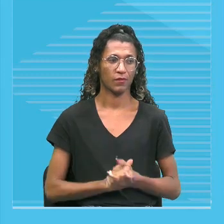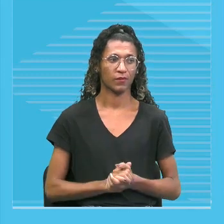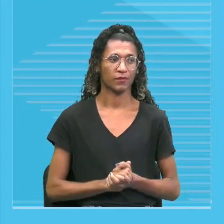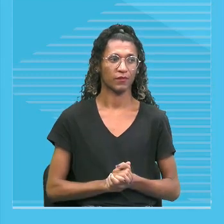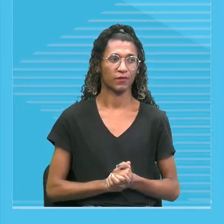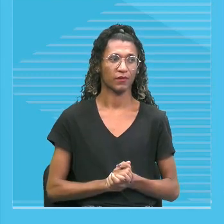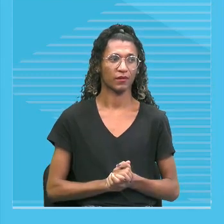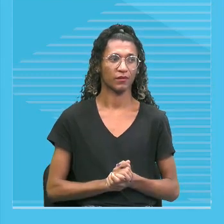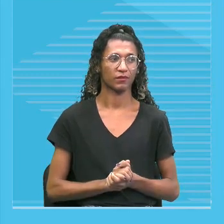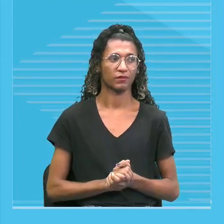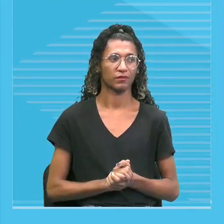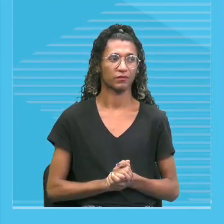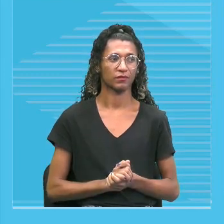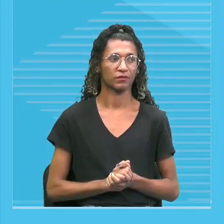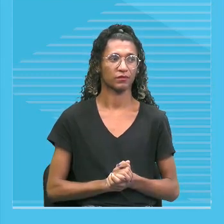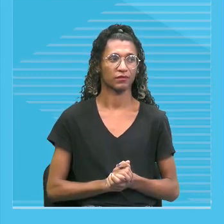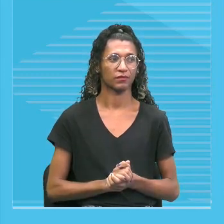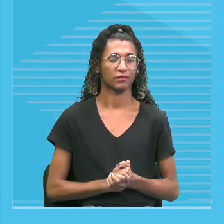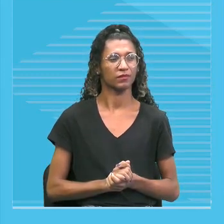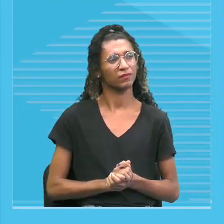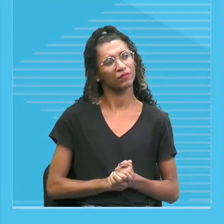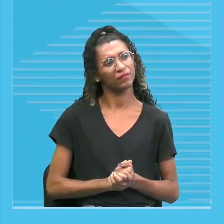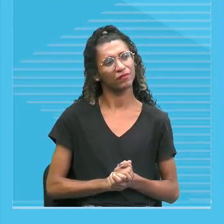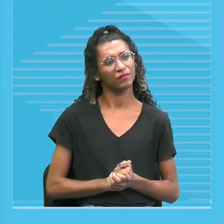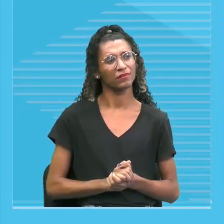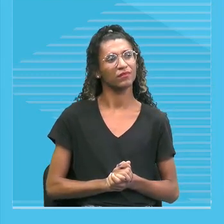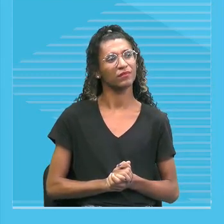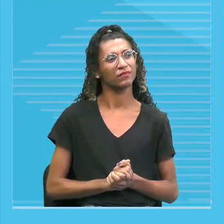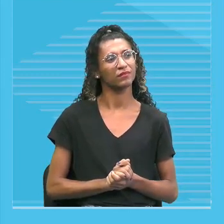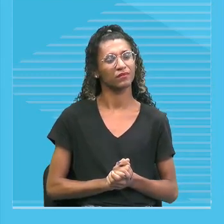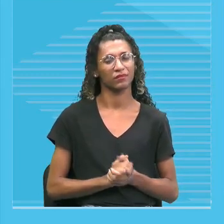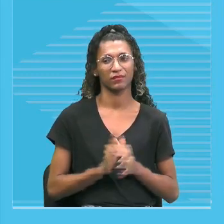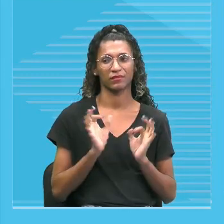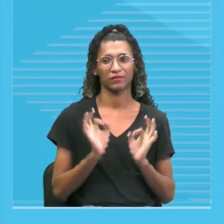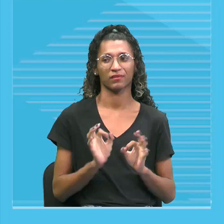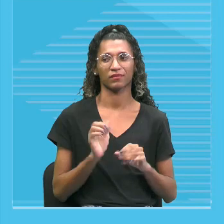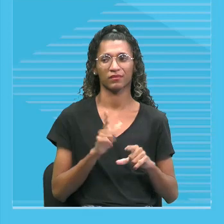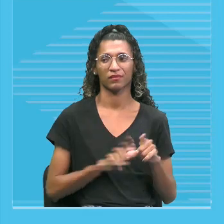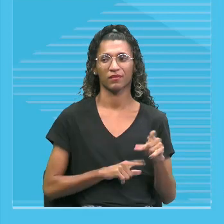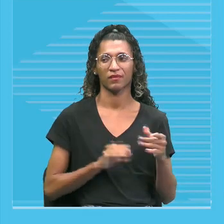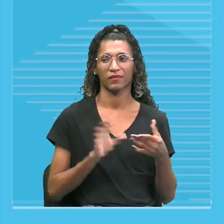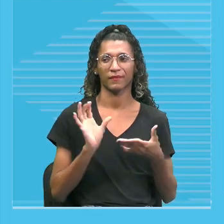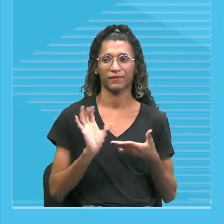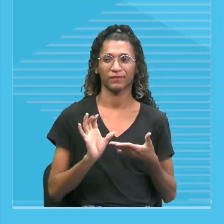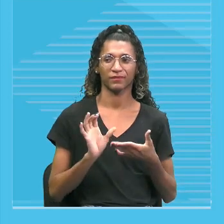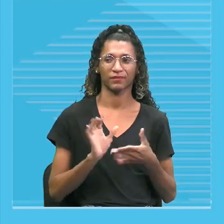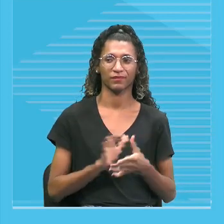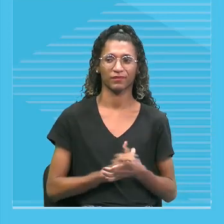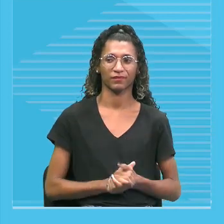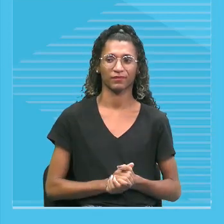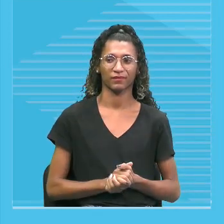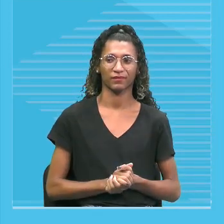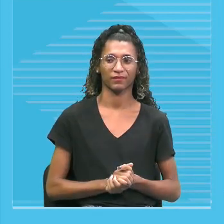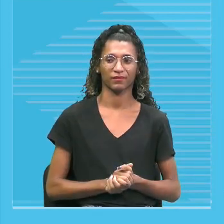vai aparecer aqui a animação agora que deu certo postei tá letra c